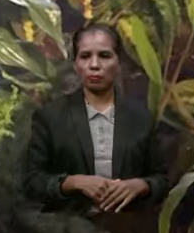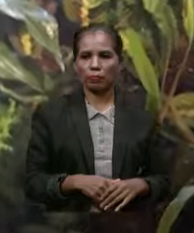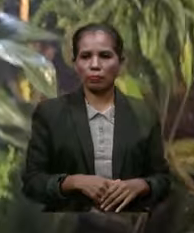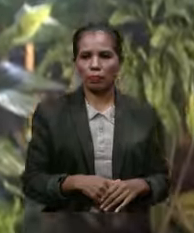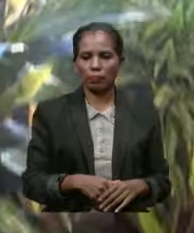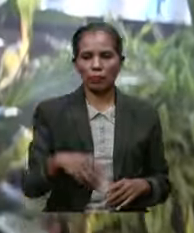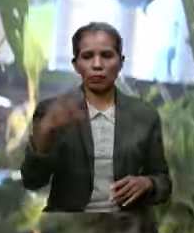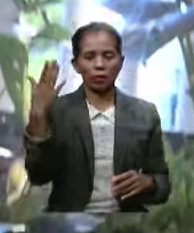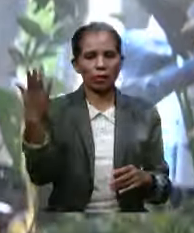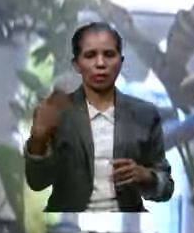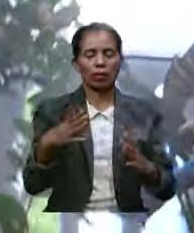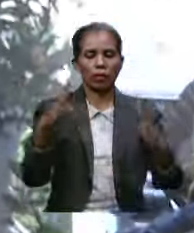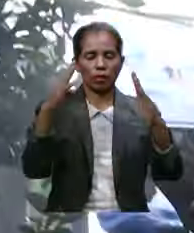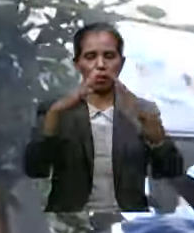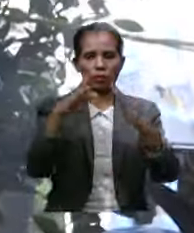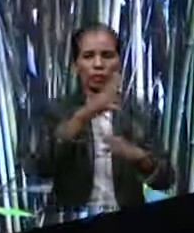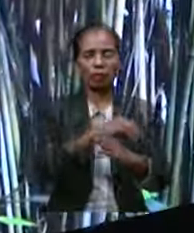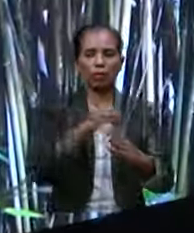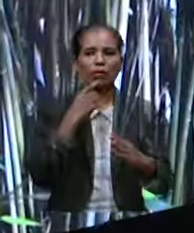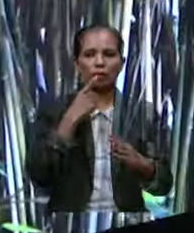Greenhouse e